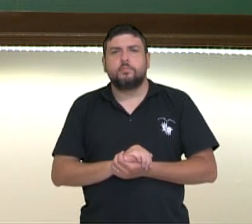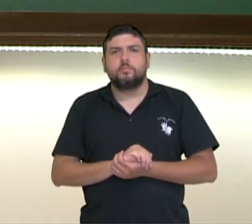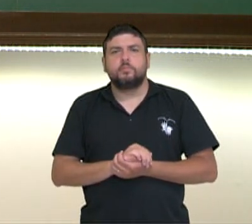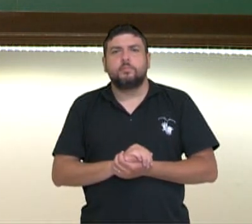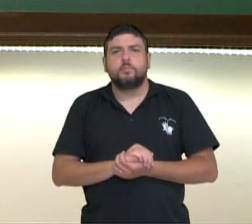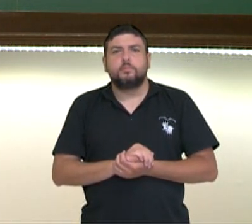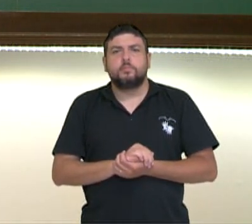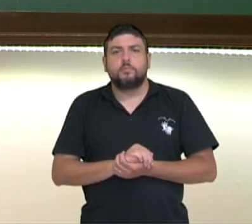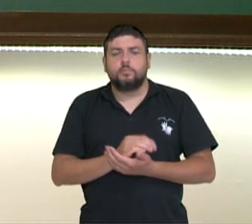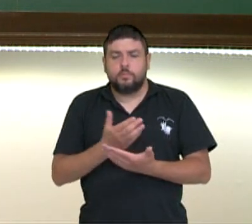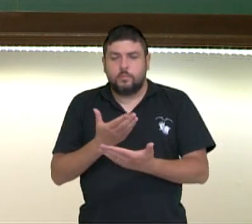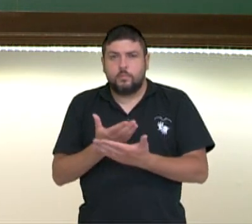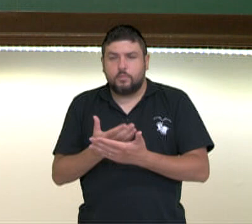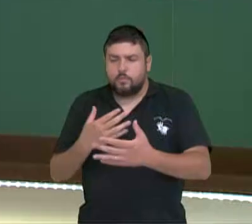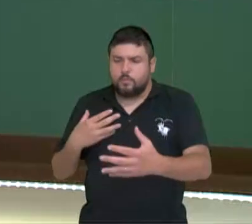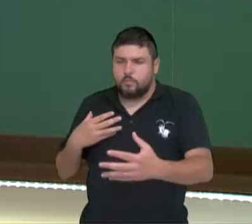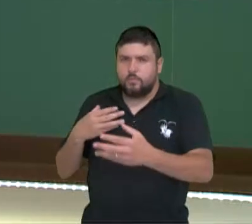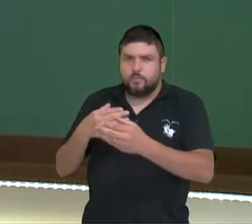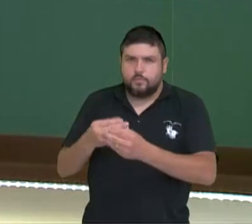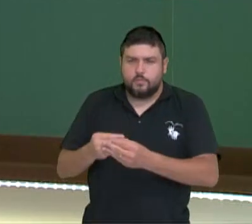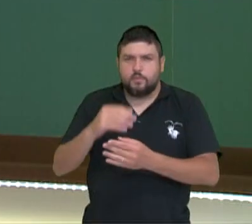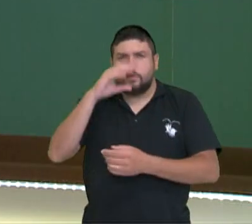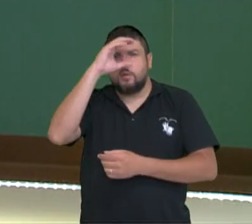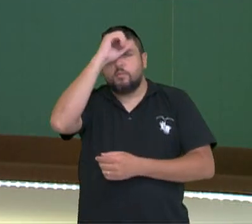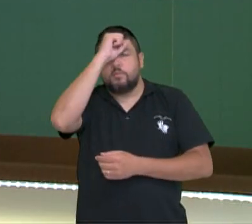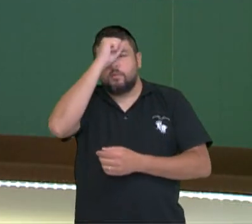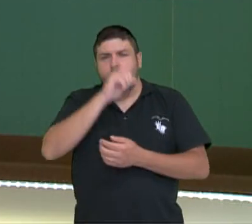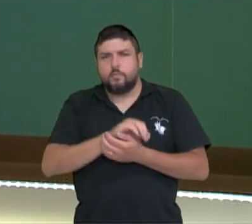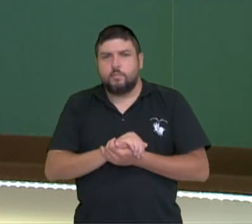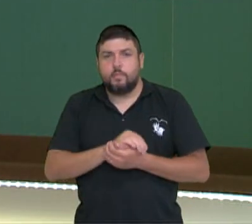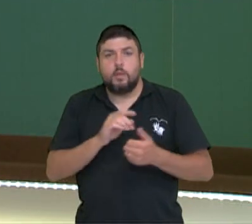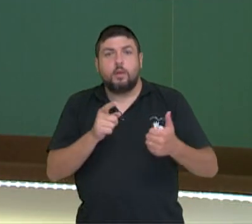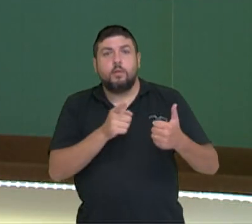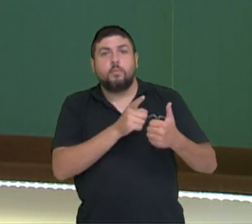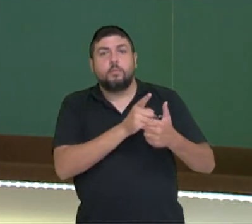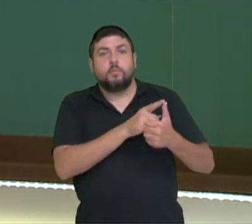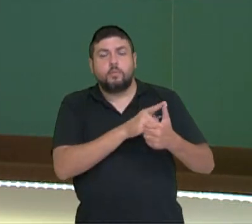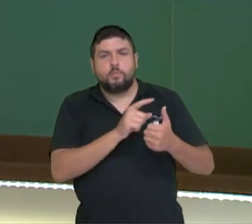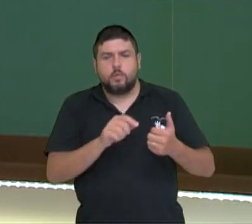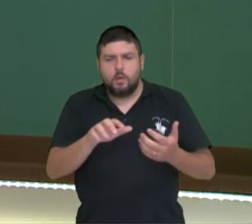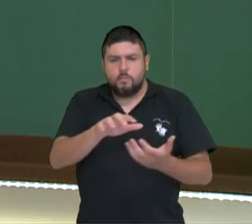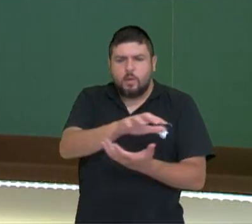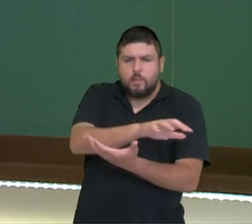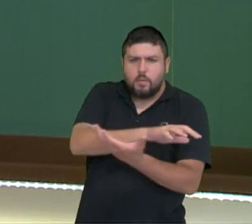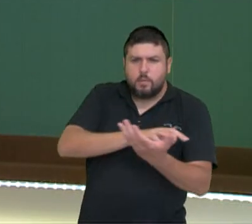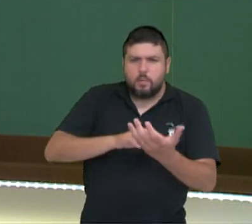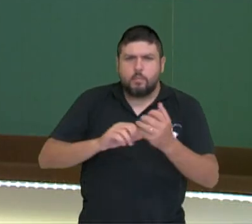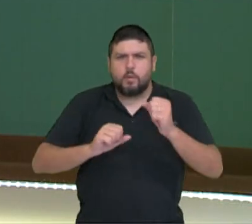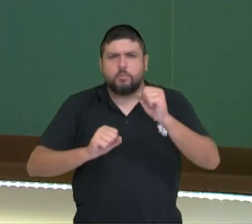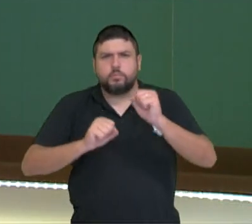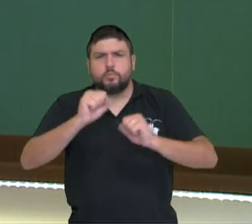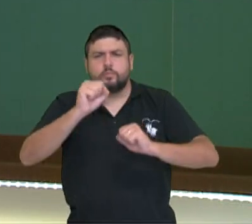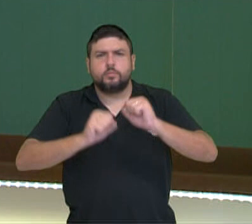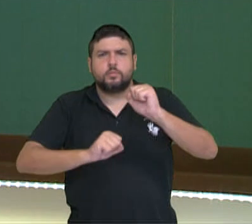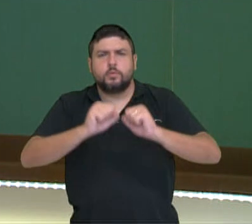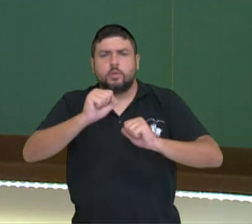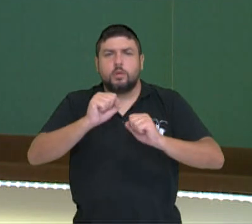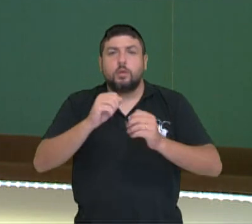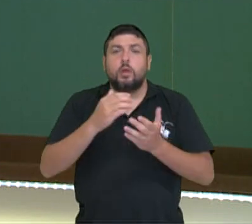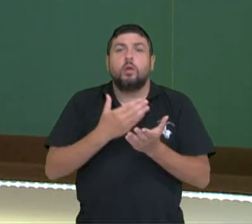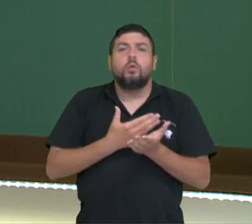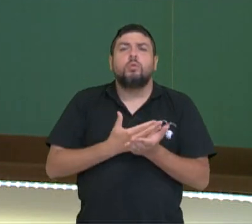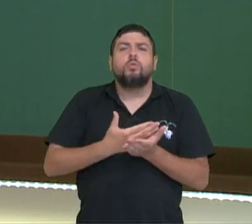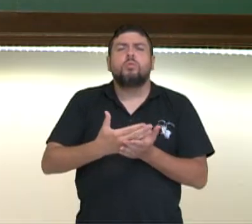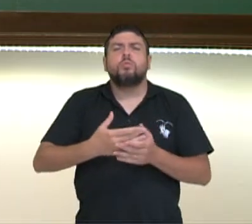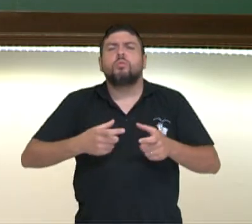então, nessa nossa aula? Primeira coisa, né, que a Revolução Industrial, ela teve o seu início na